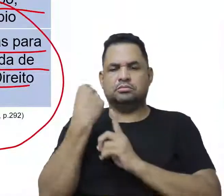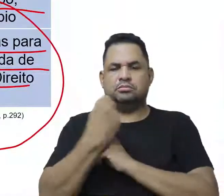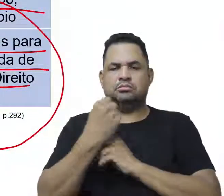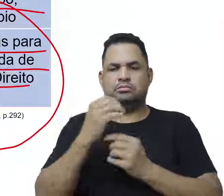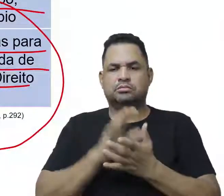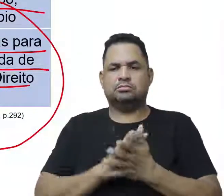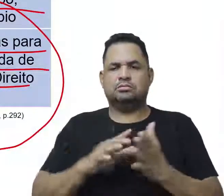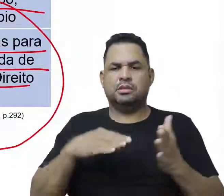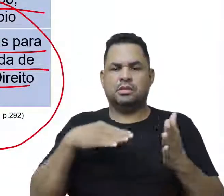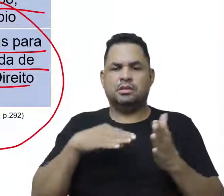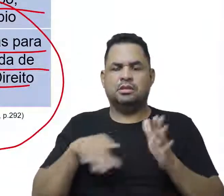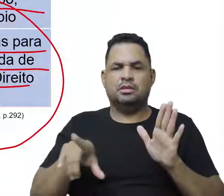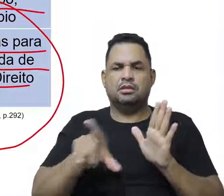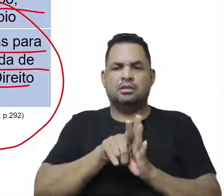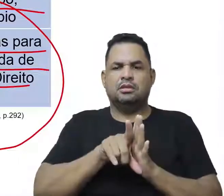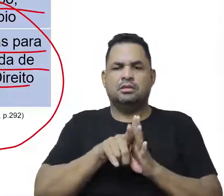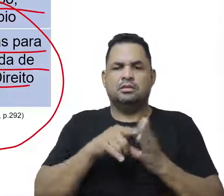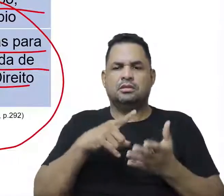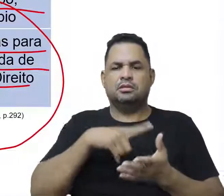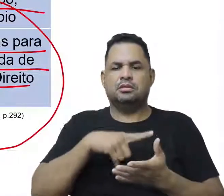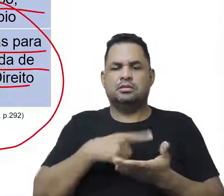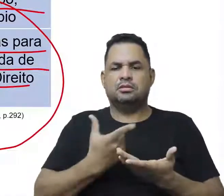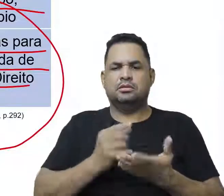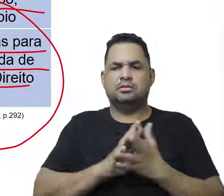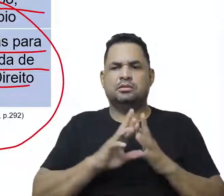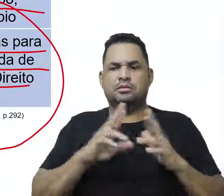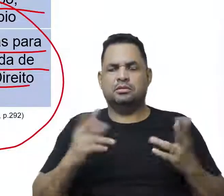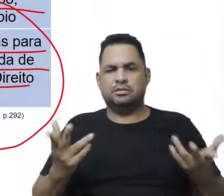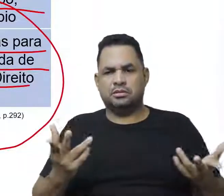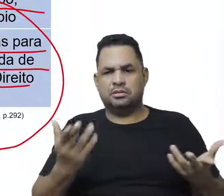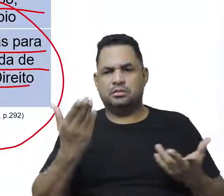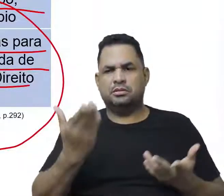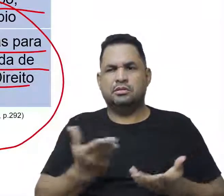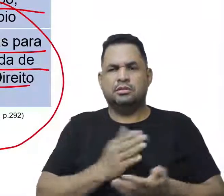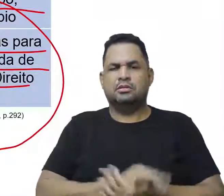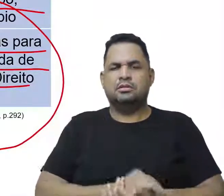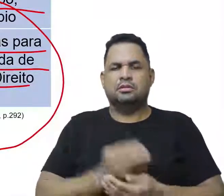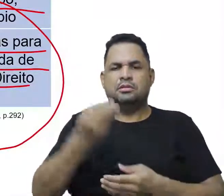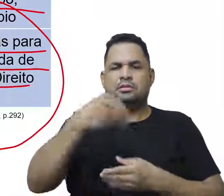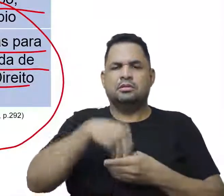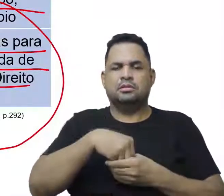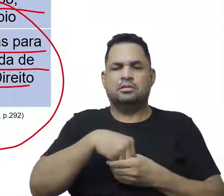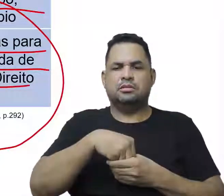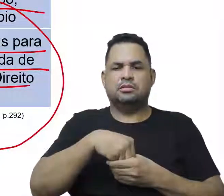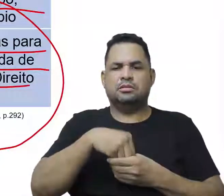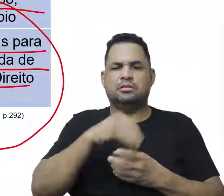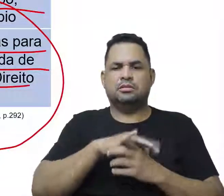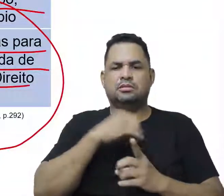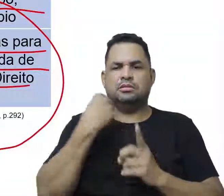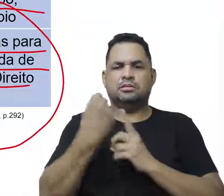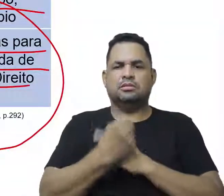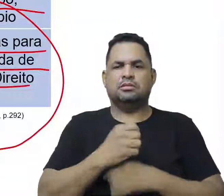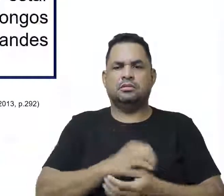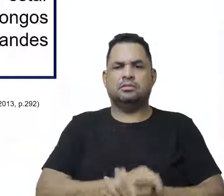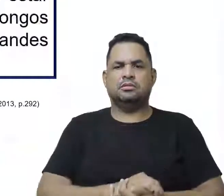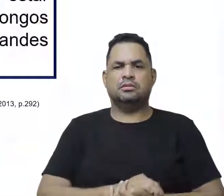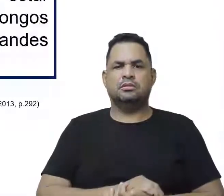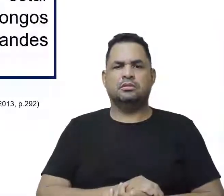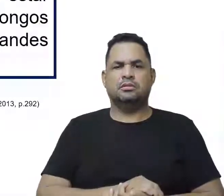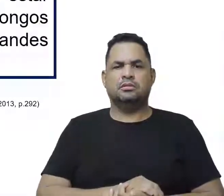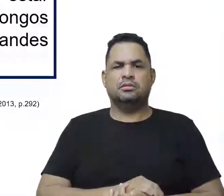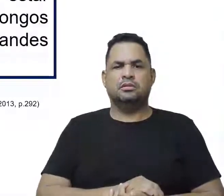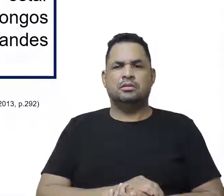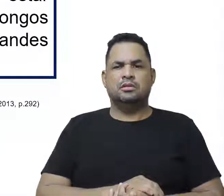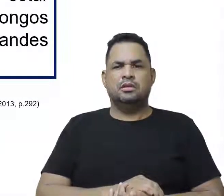refletivas Porque tem toda uma questão diferenciada aí dentro da nova dessa sociedade tá